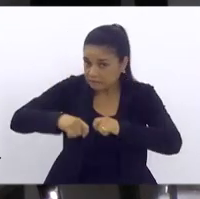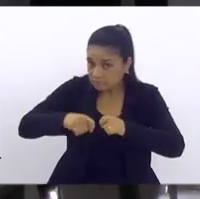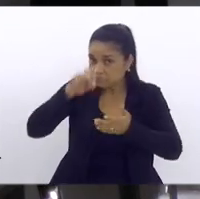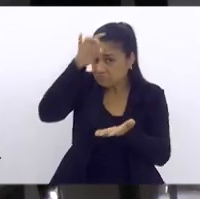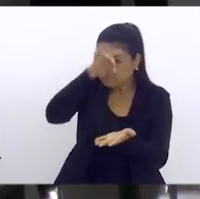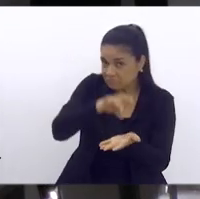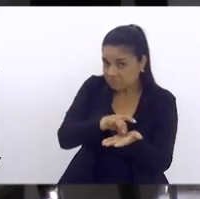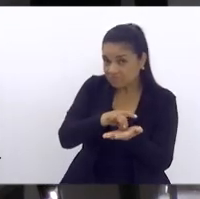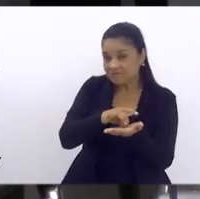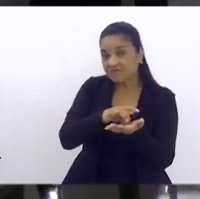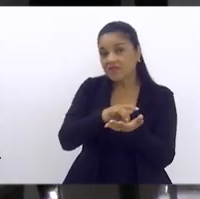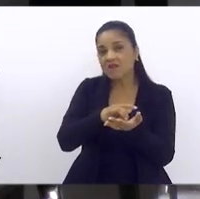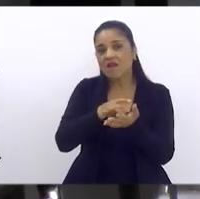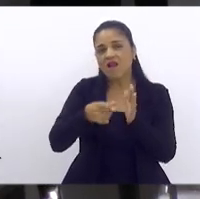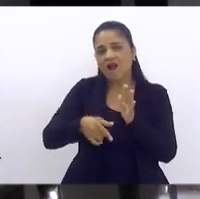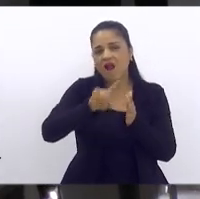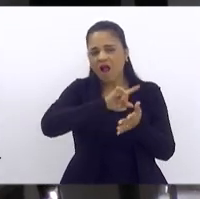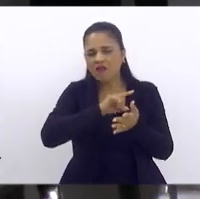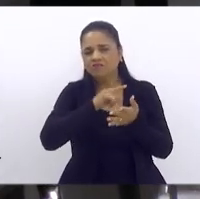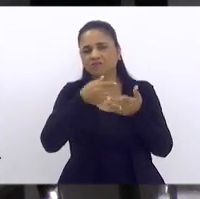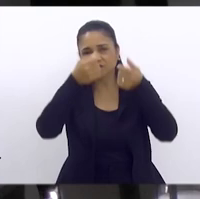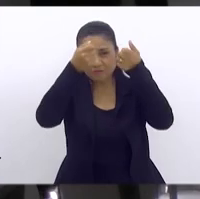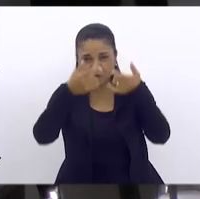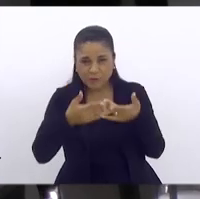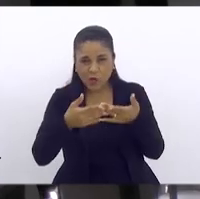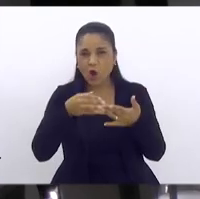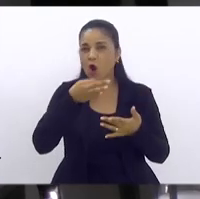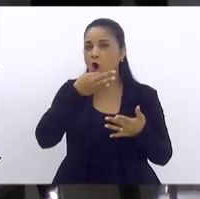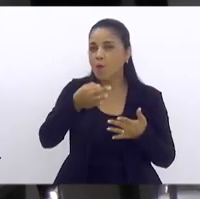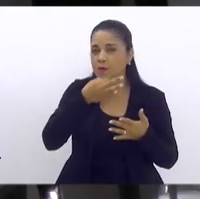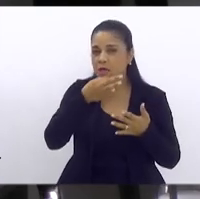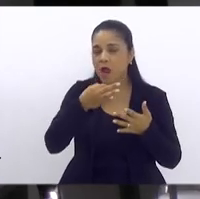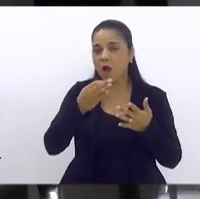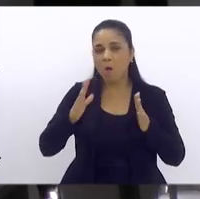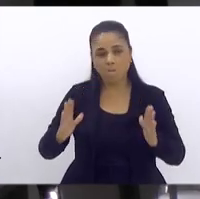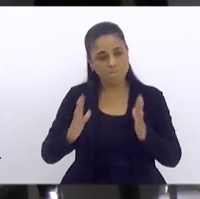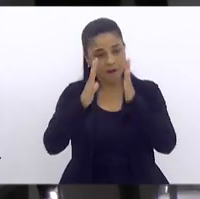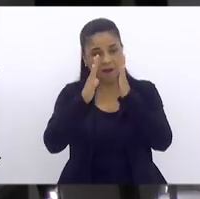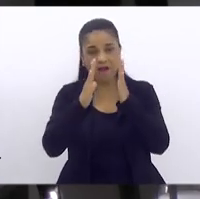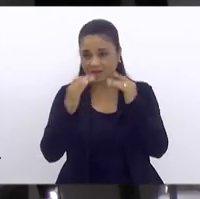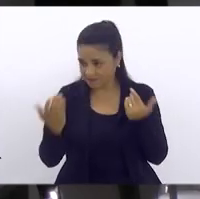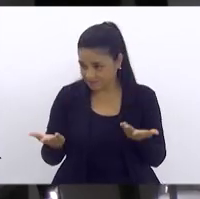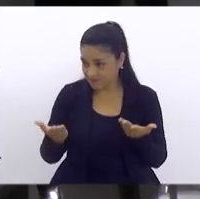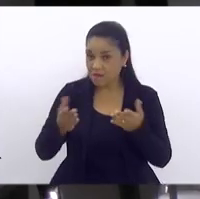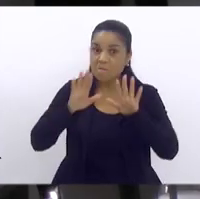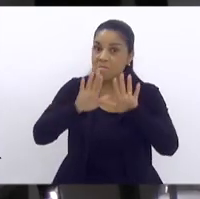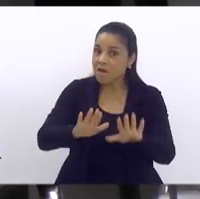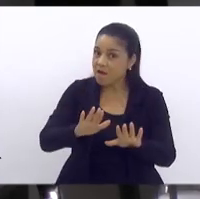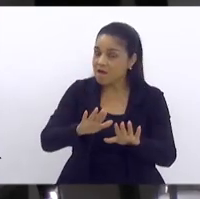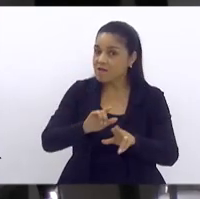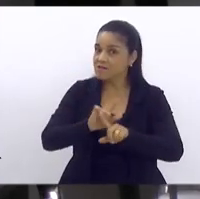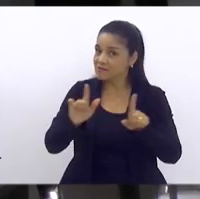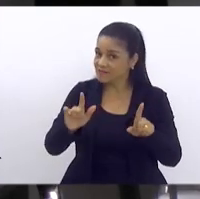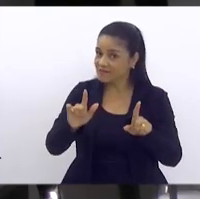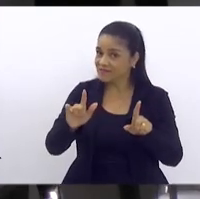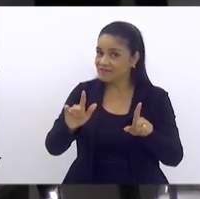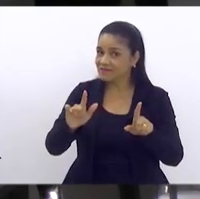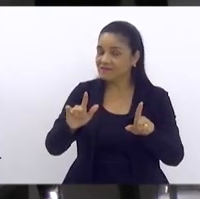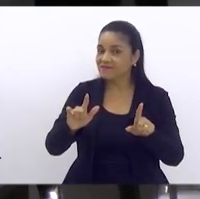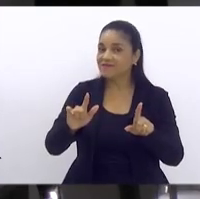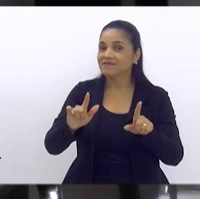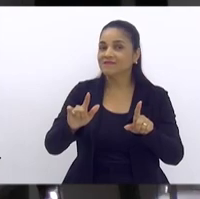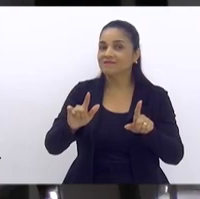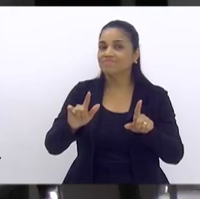contexto que eu estava falando antes, de confronto de ideias, de opiniões, mas ela acaba sendo acionada, né, e